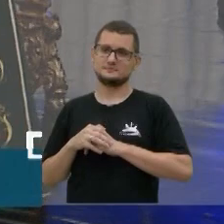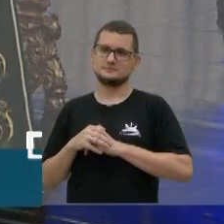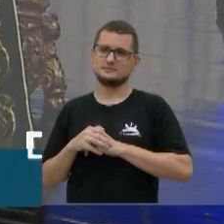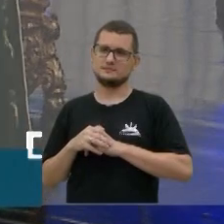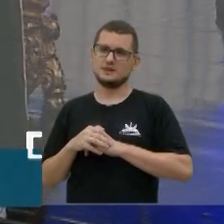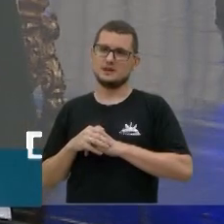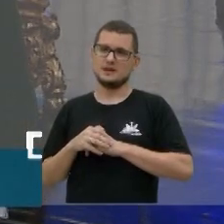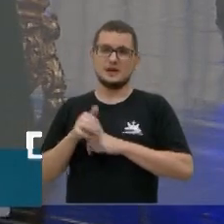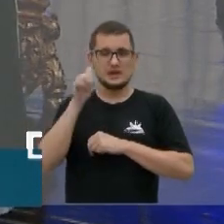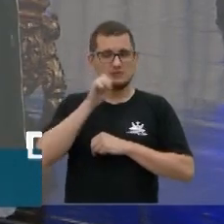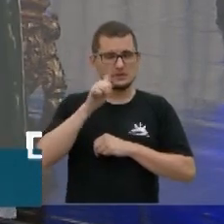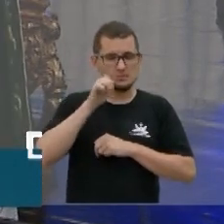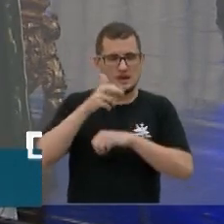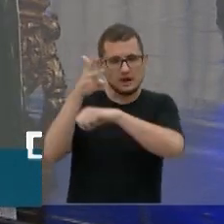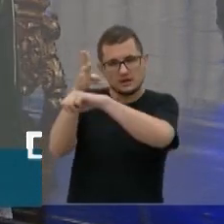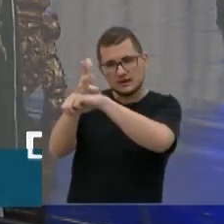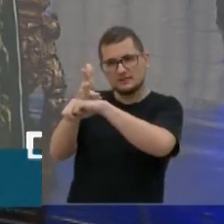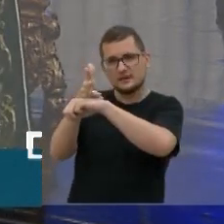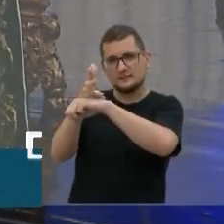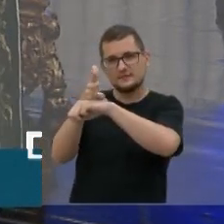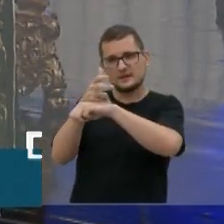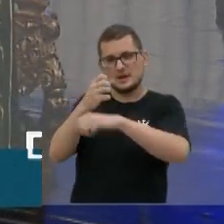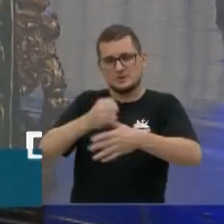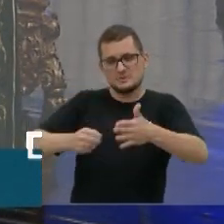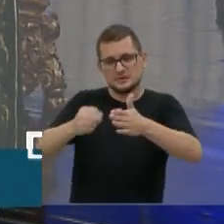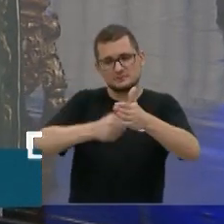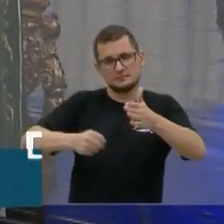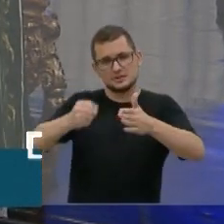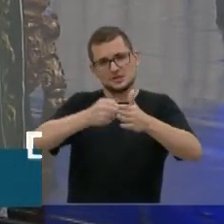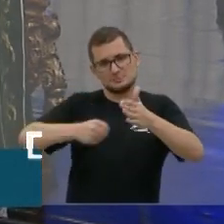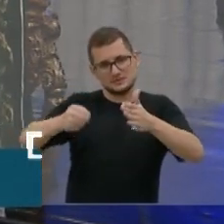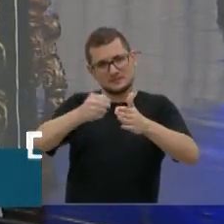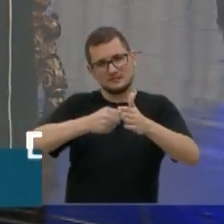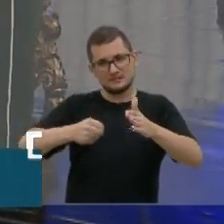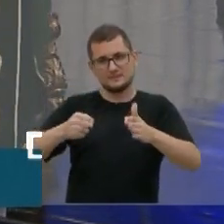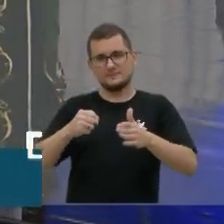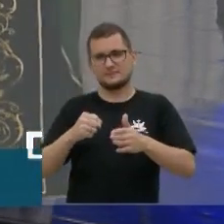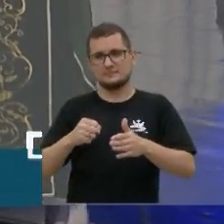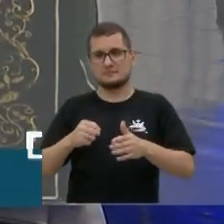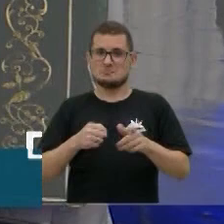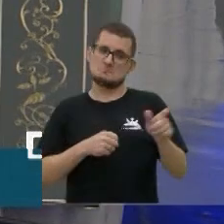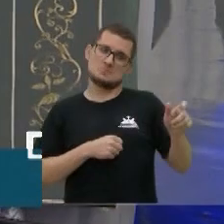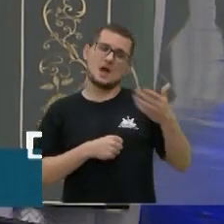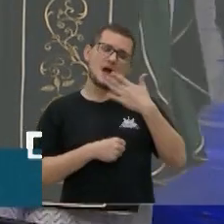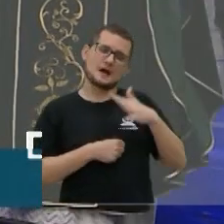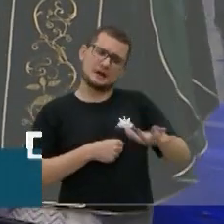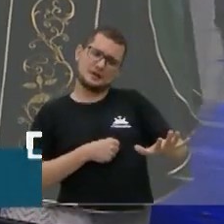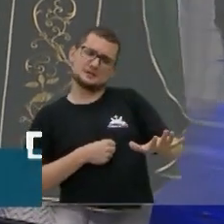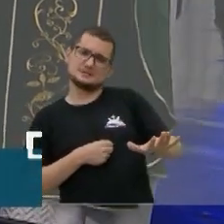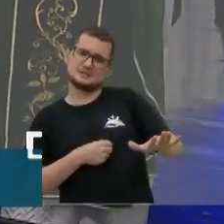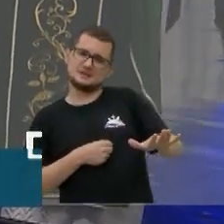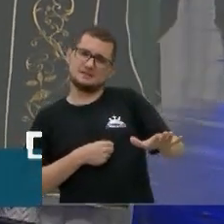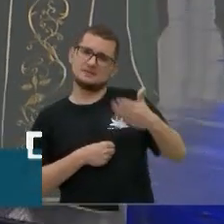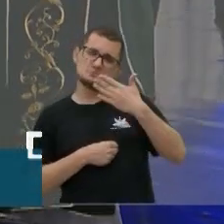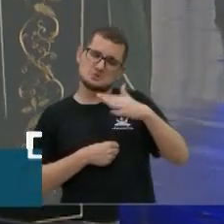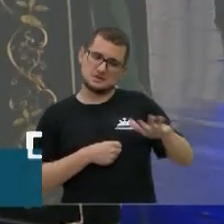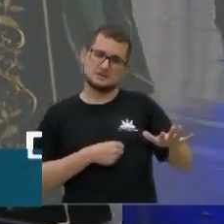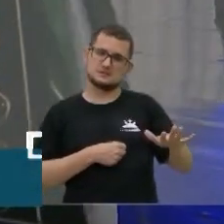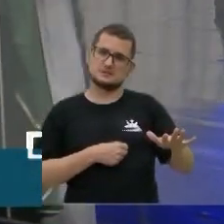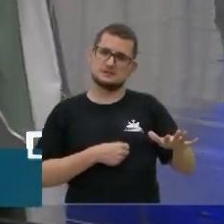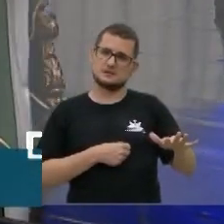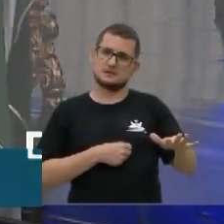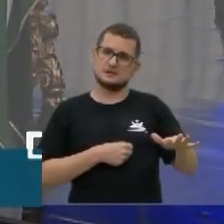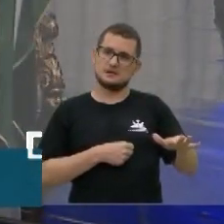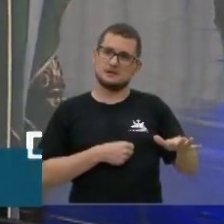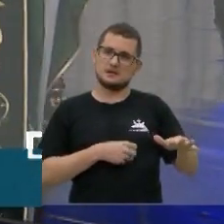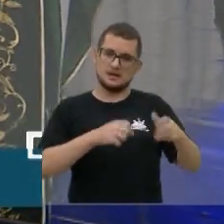Enquanto a mulher falava, mexia na panela, uma filhinha mais velha abriu o